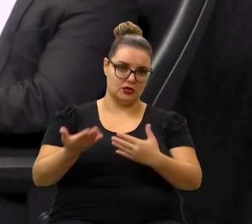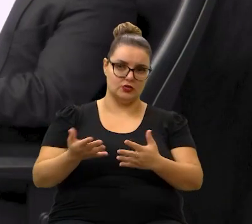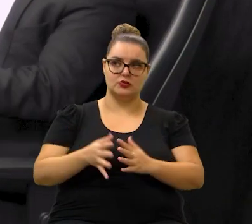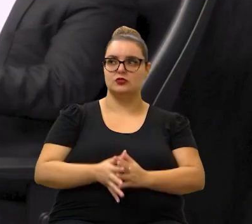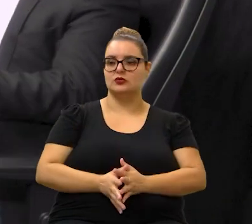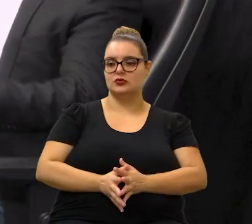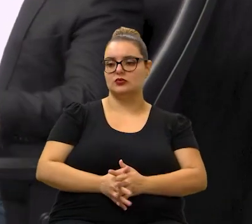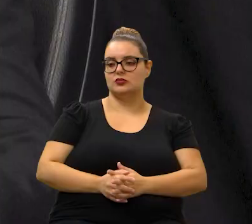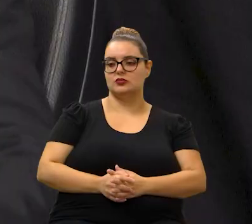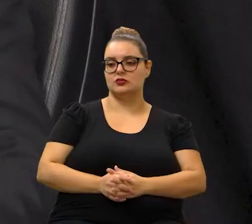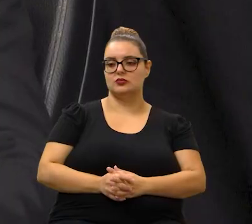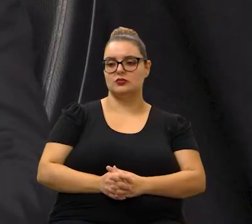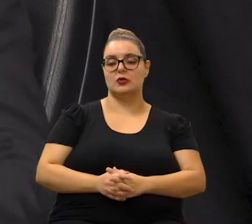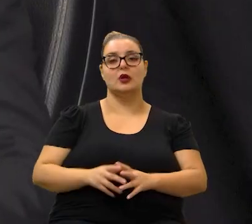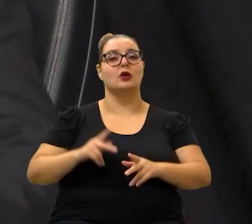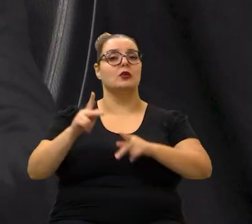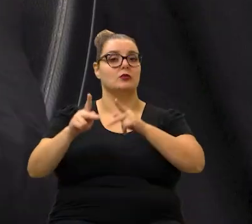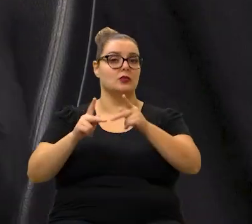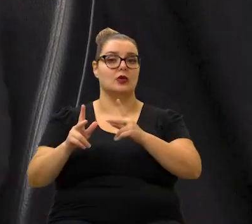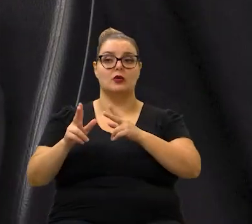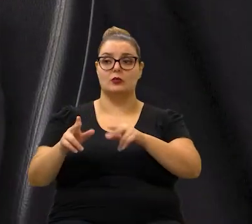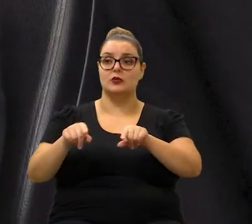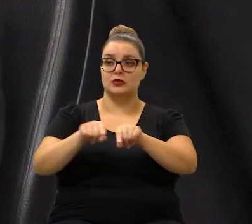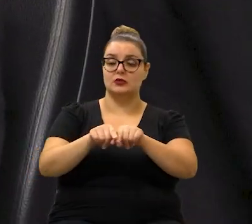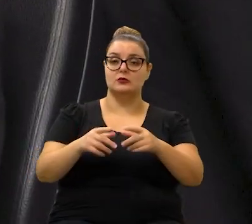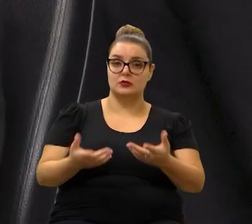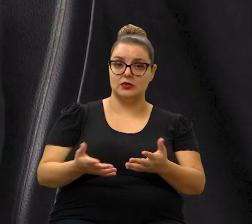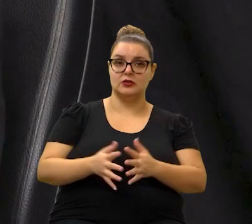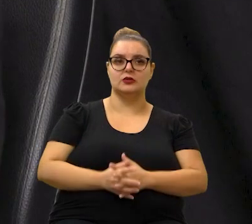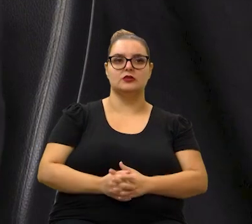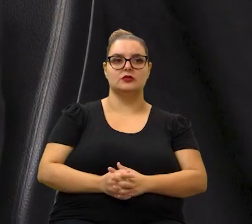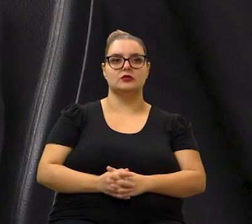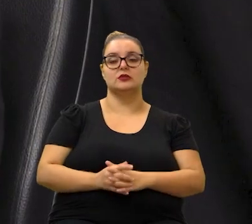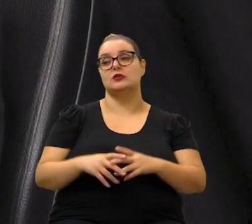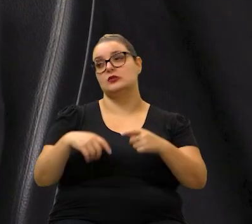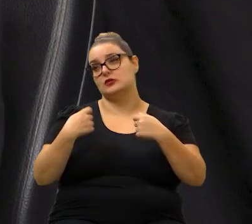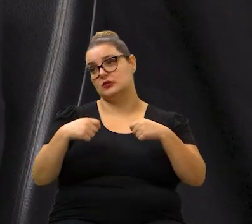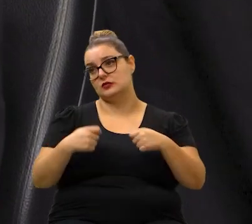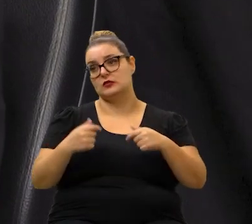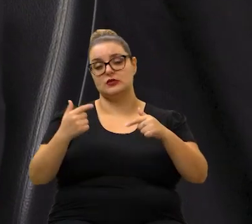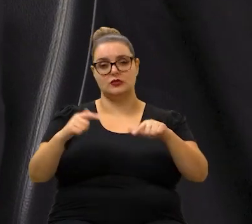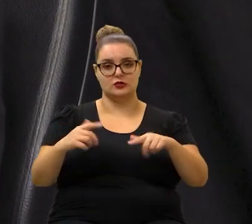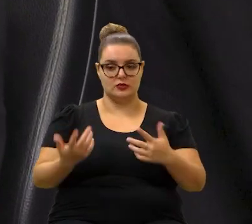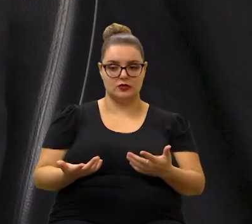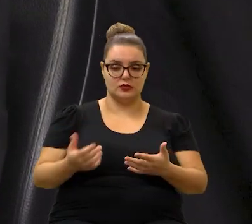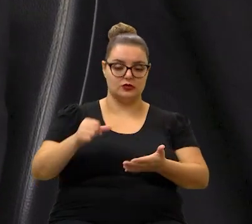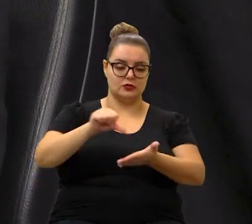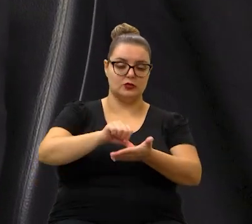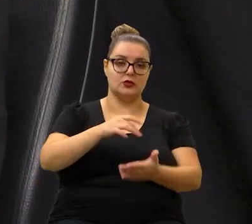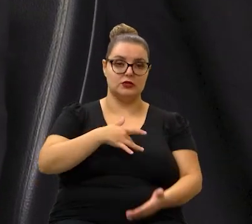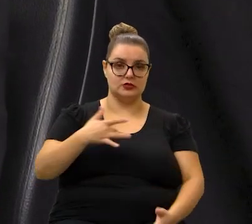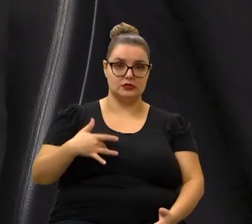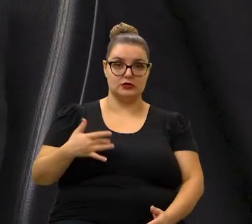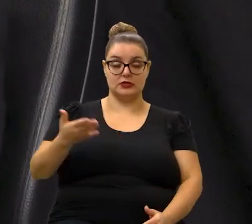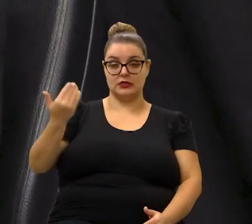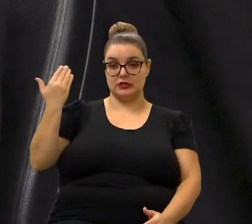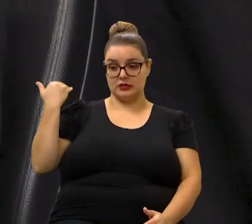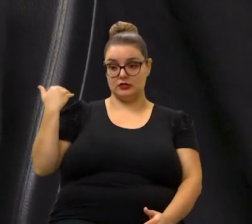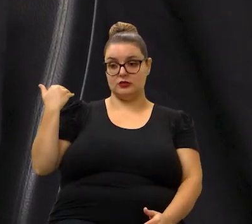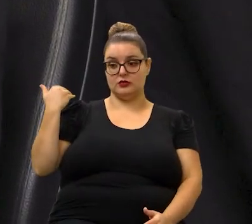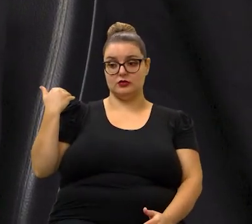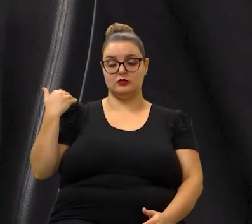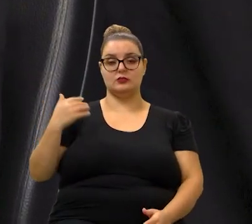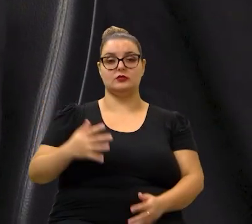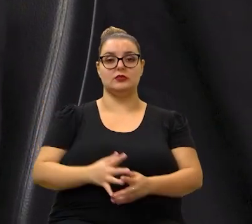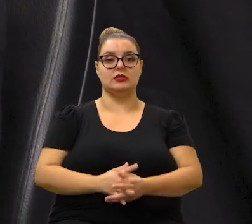né tanto a população como também as necessidades locais do posto de saúde naquela época